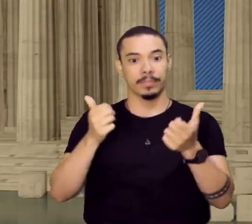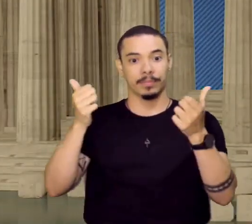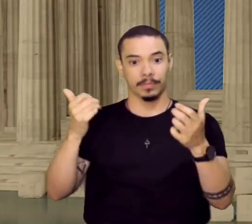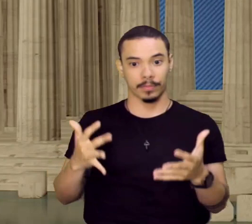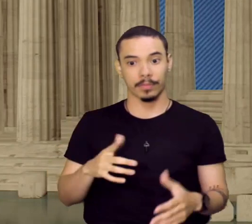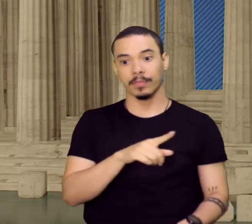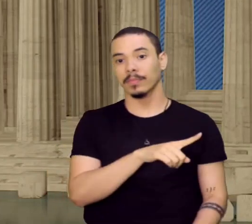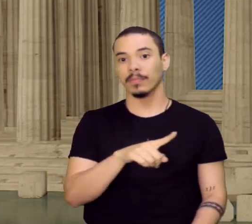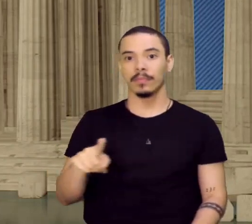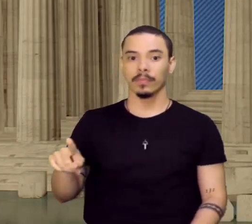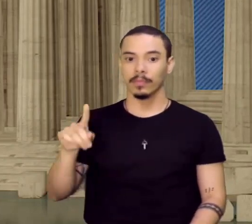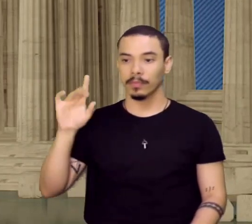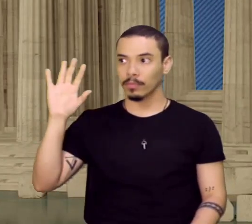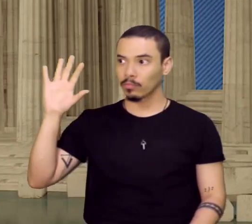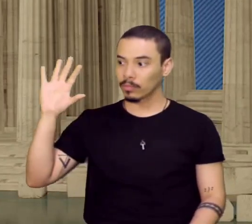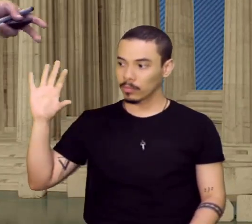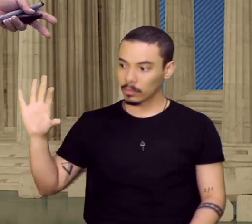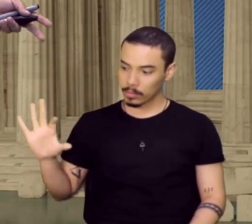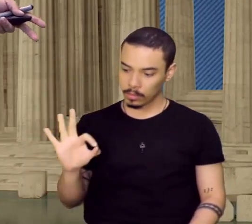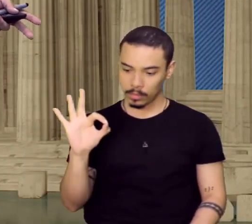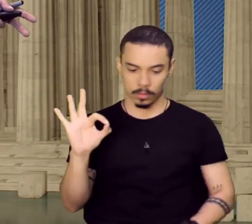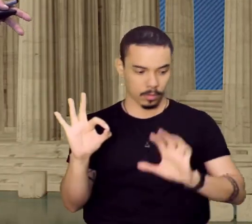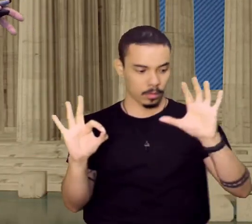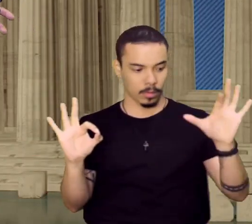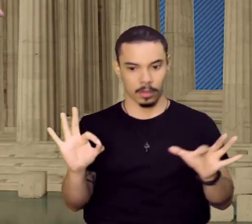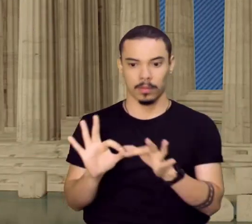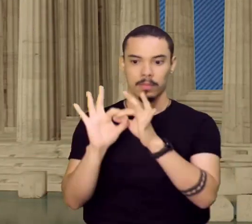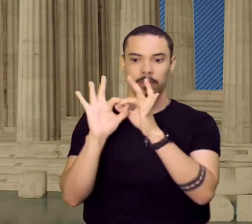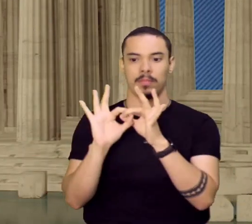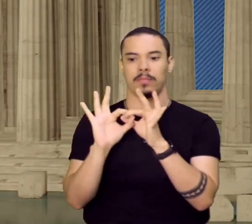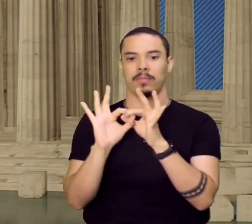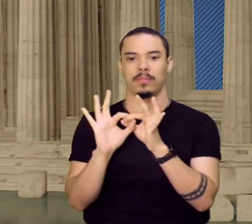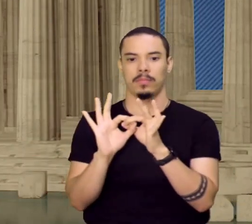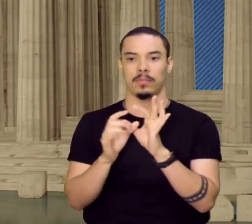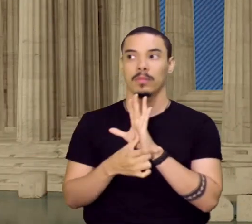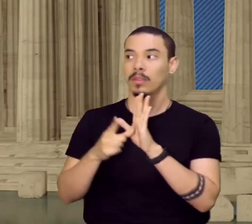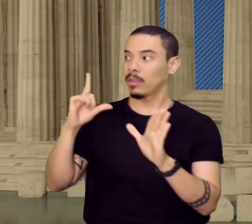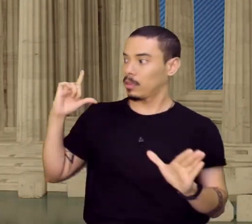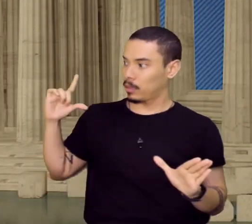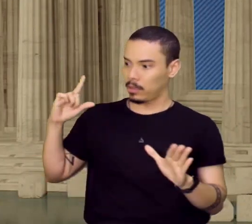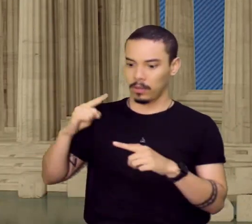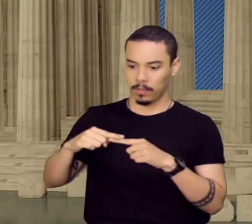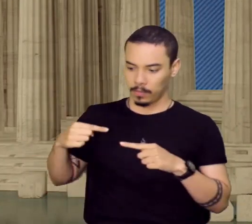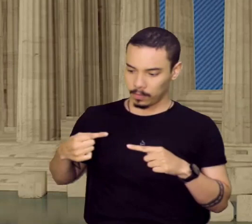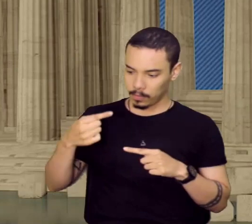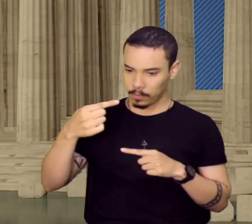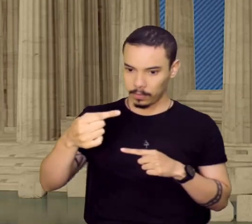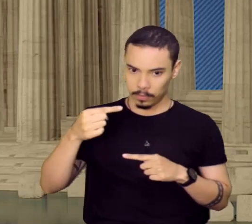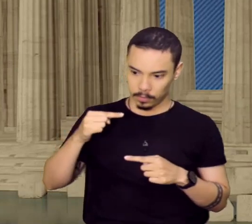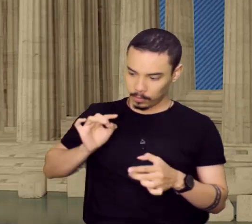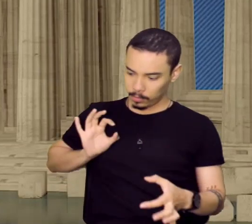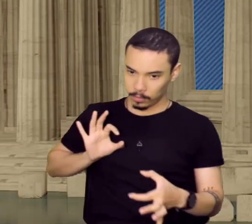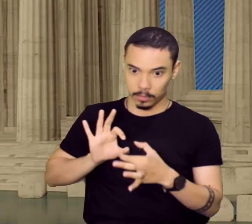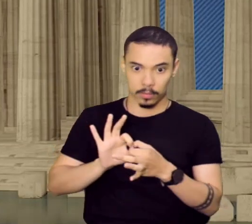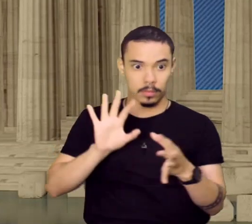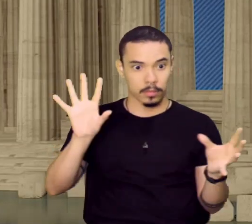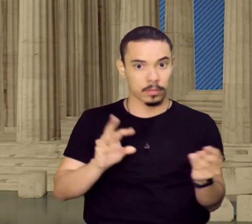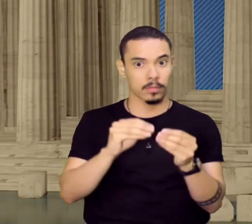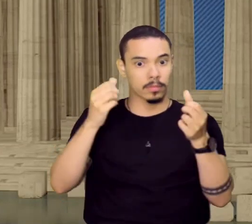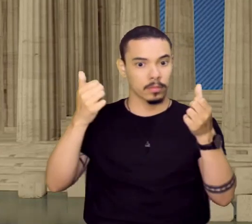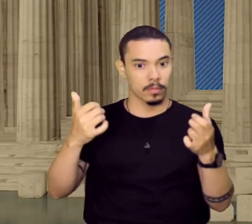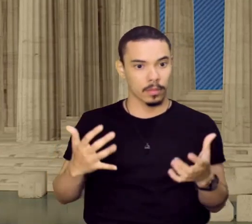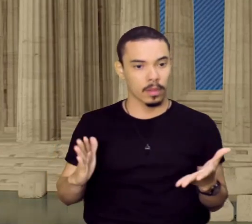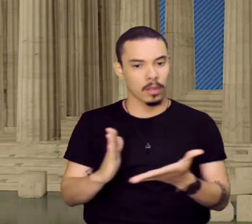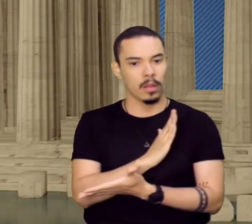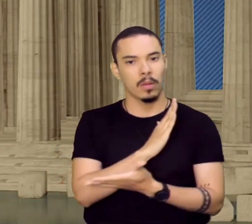vão ir além, Saiu dessa aula de filosofia hoje, sobre a explanação breve, ok? De